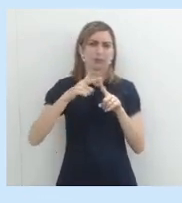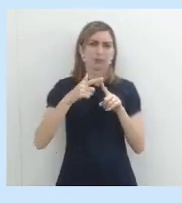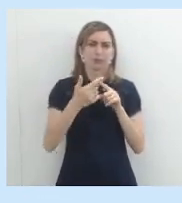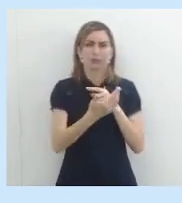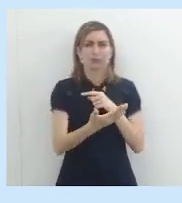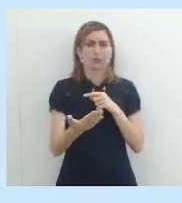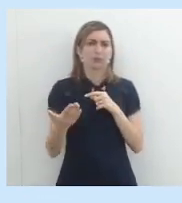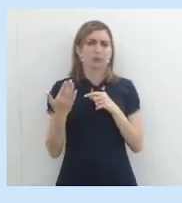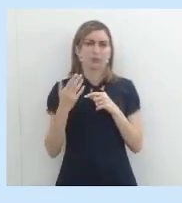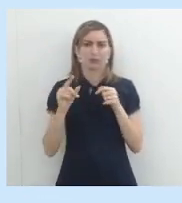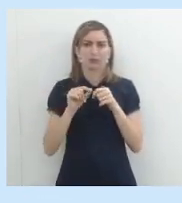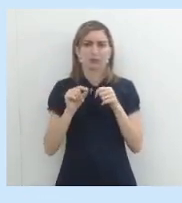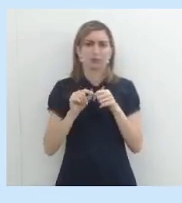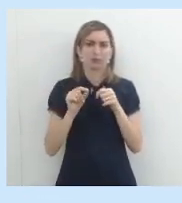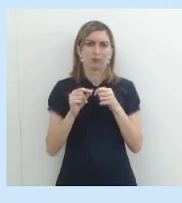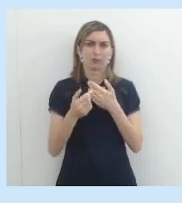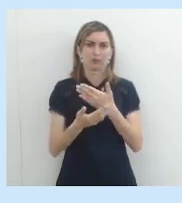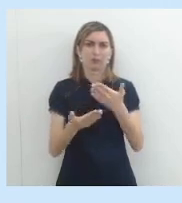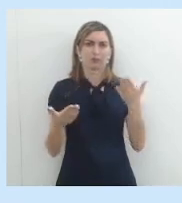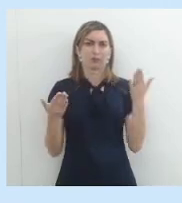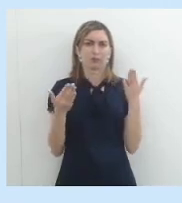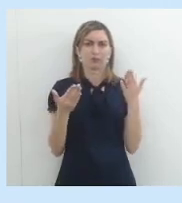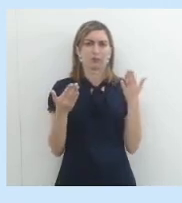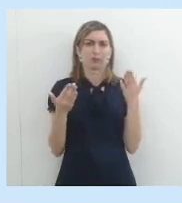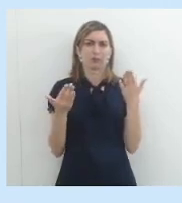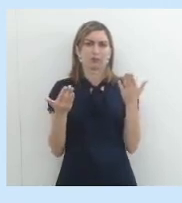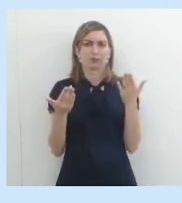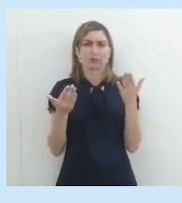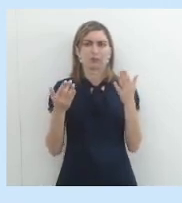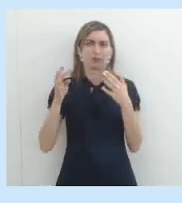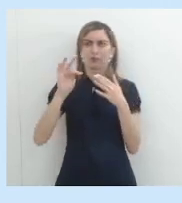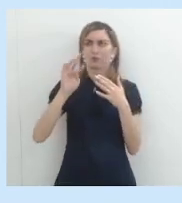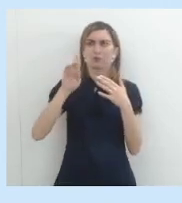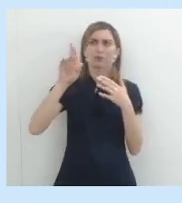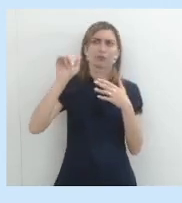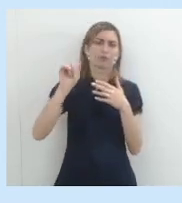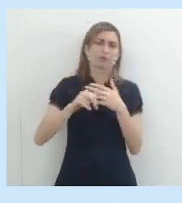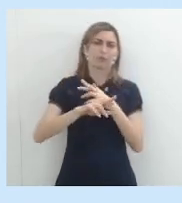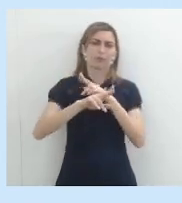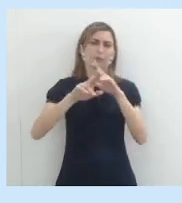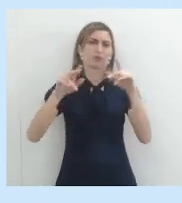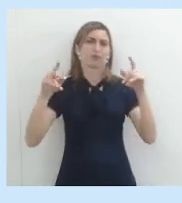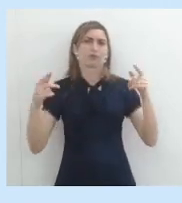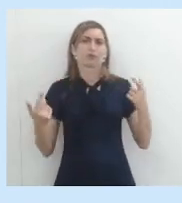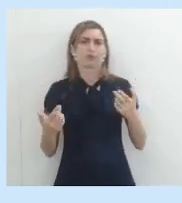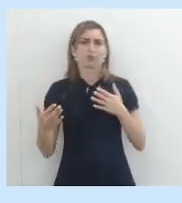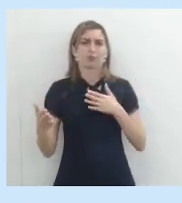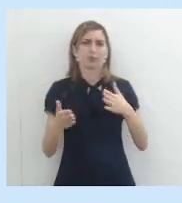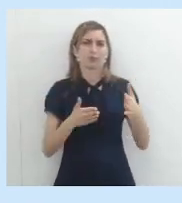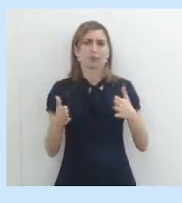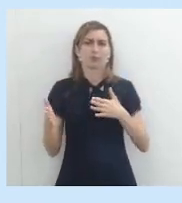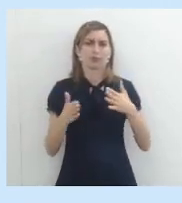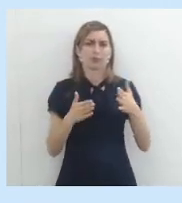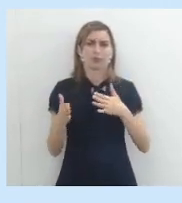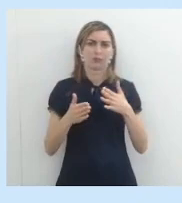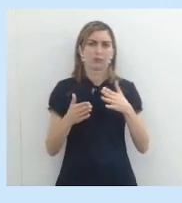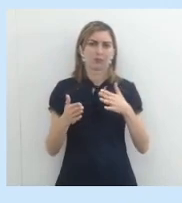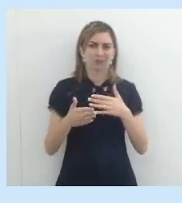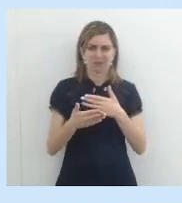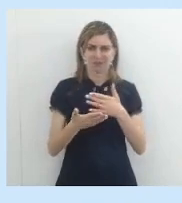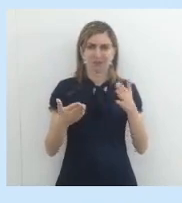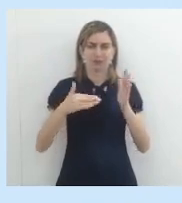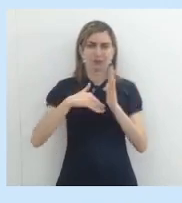até fazer um tour por vários períodos, né,